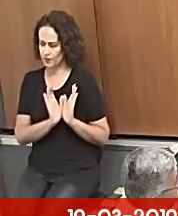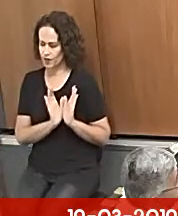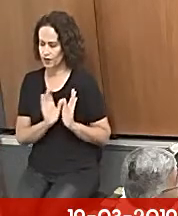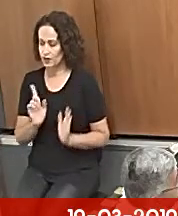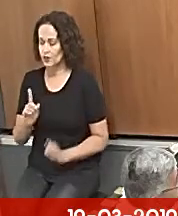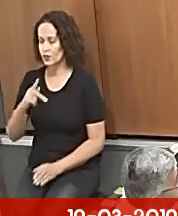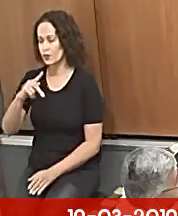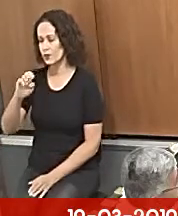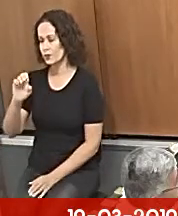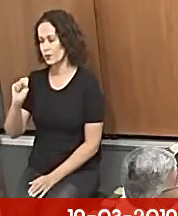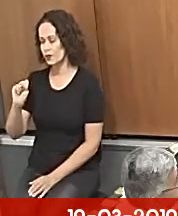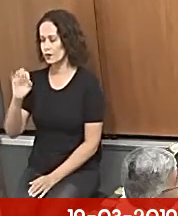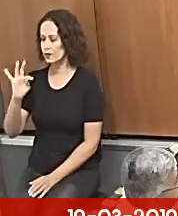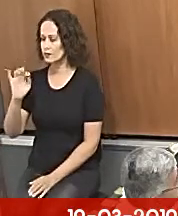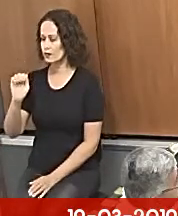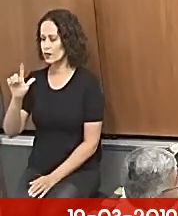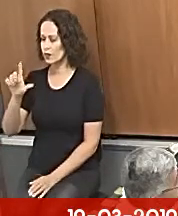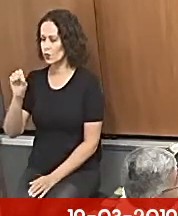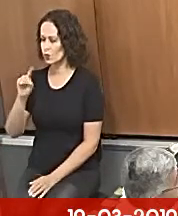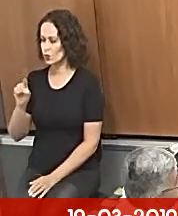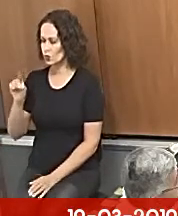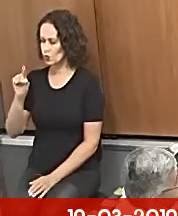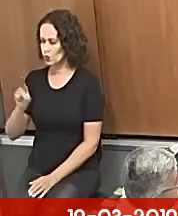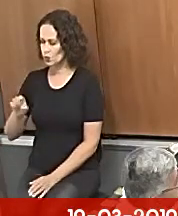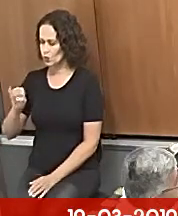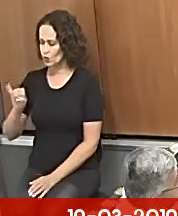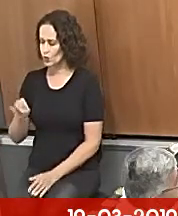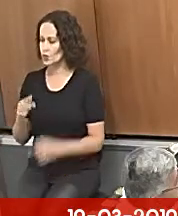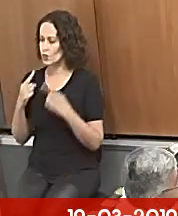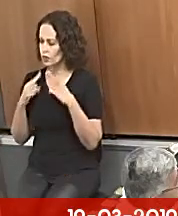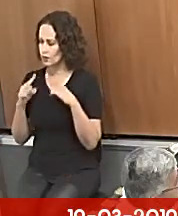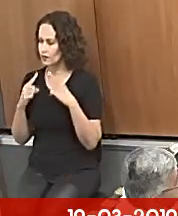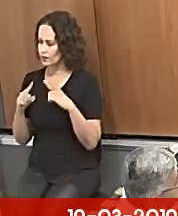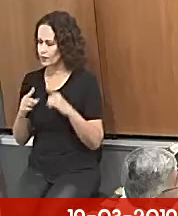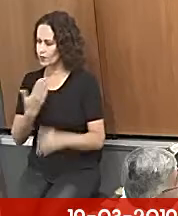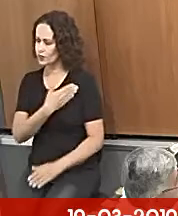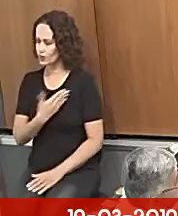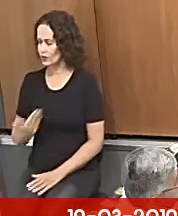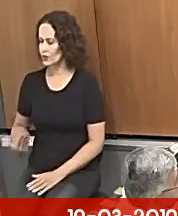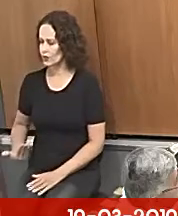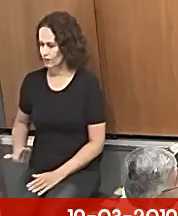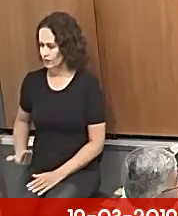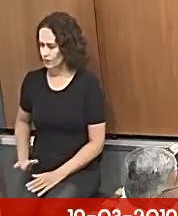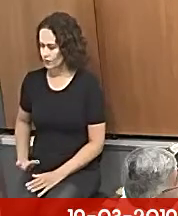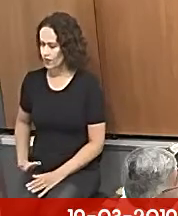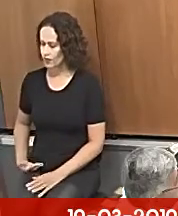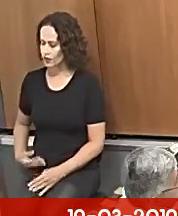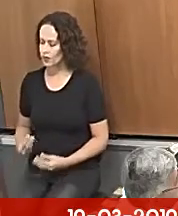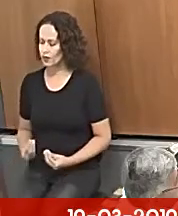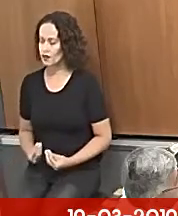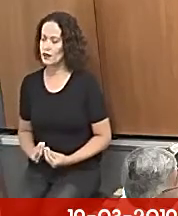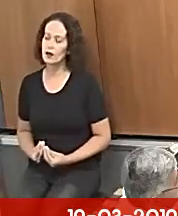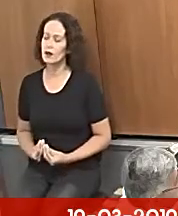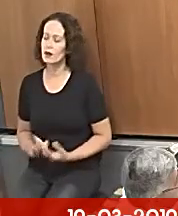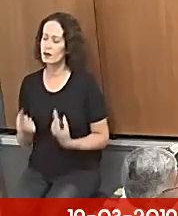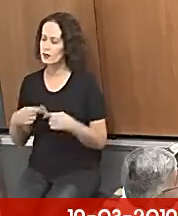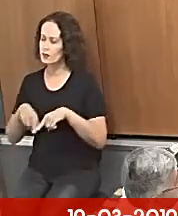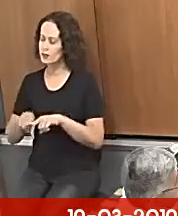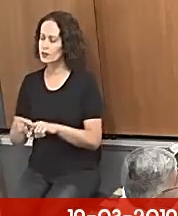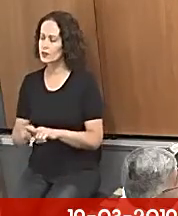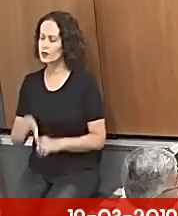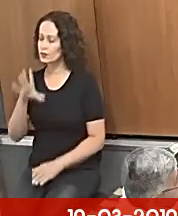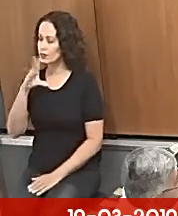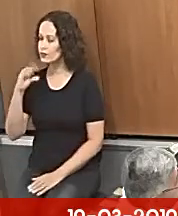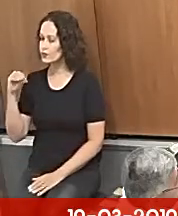pestalozzi reclamando e outras a paz que o governo ao cd funcionários e deu a menor fora da